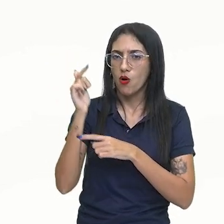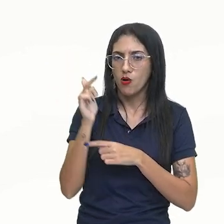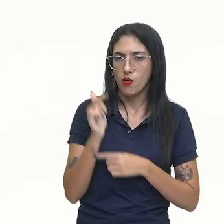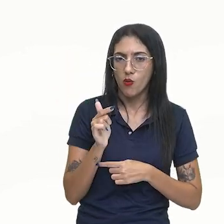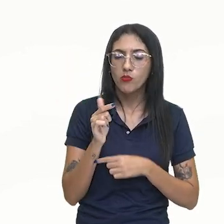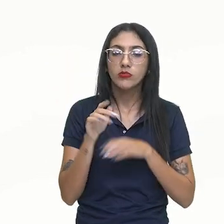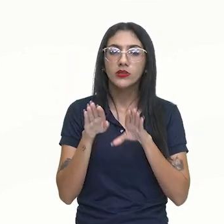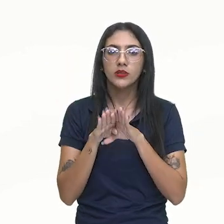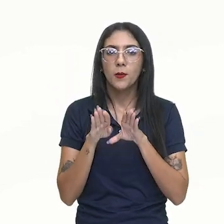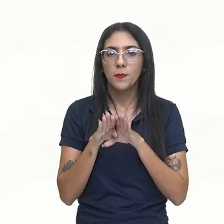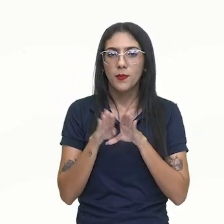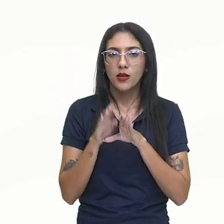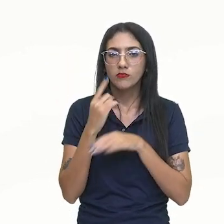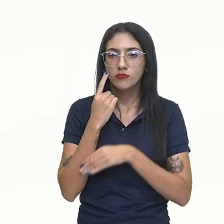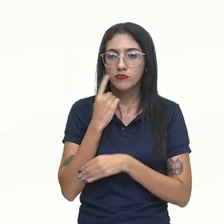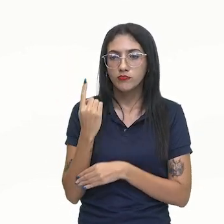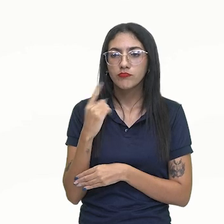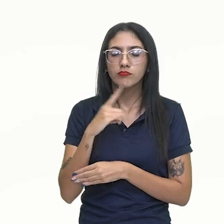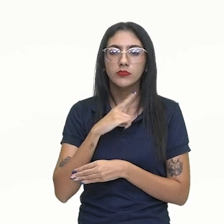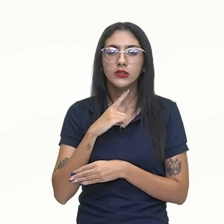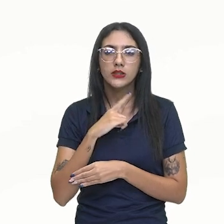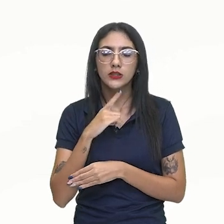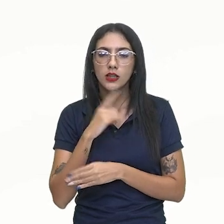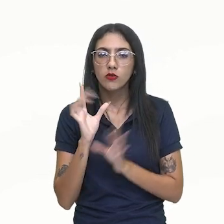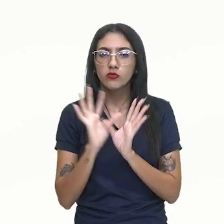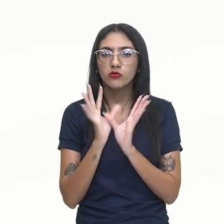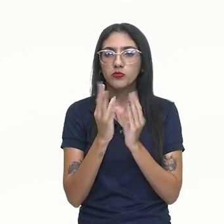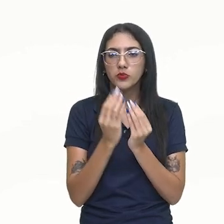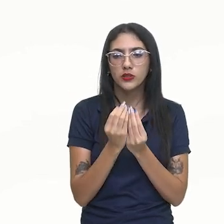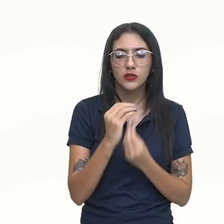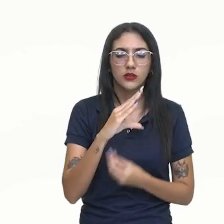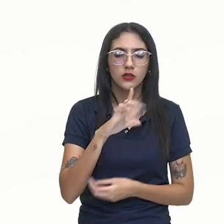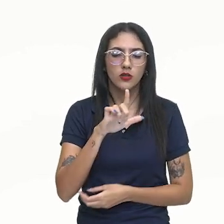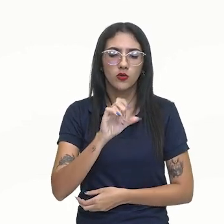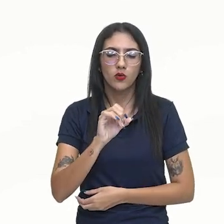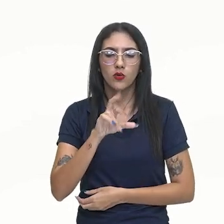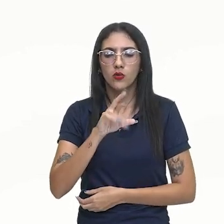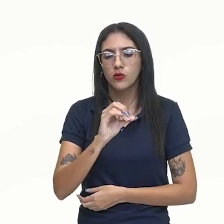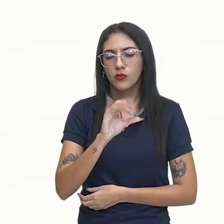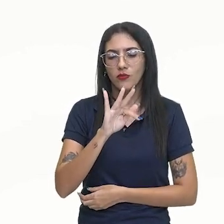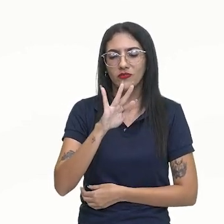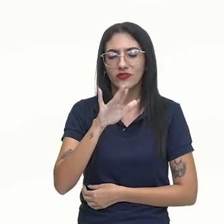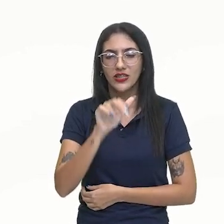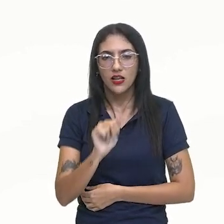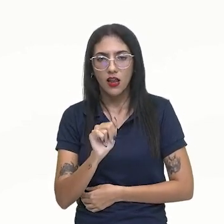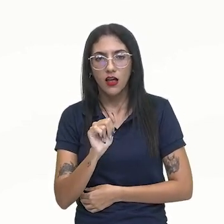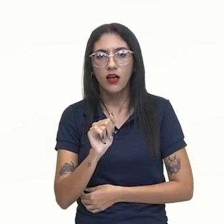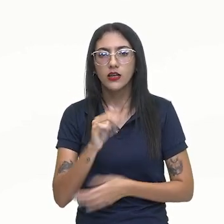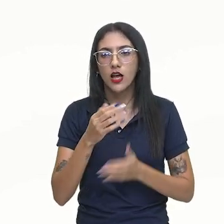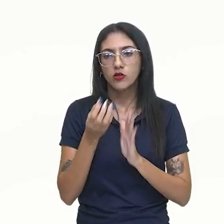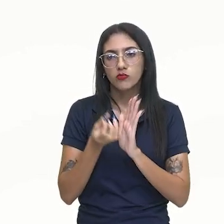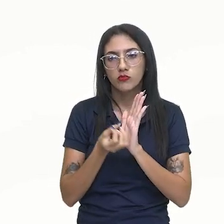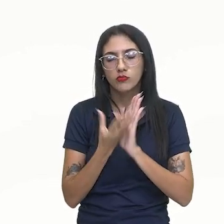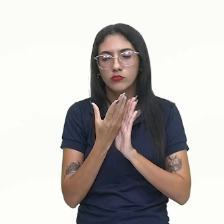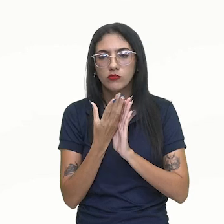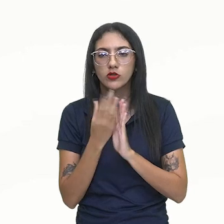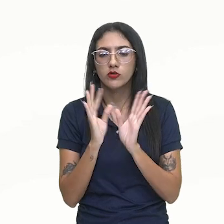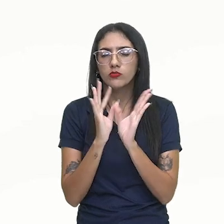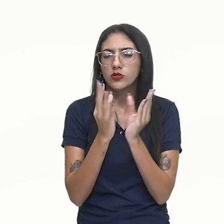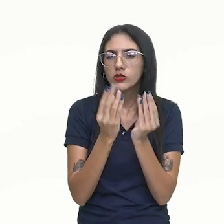a clorofila, né, que está presente aí nos seres fotossintetizantes, vai ocorrer a formação de